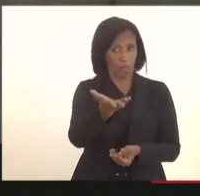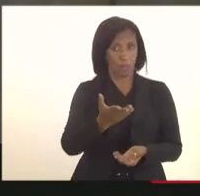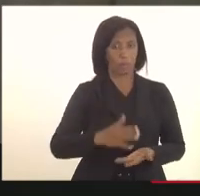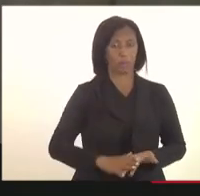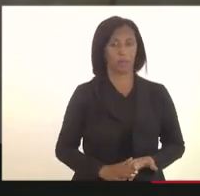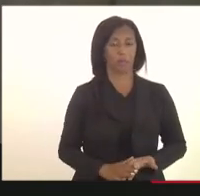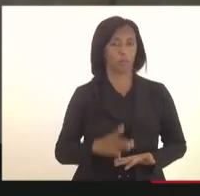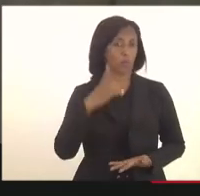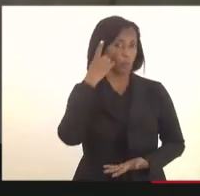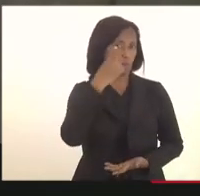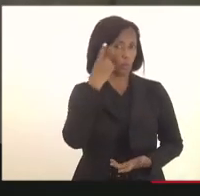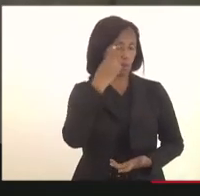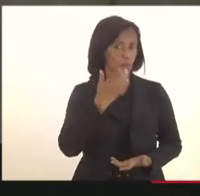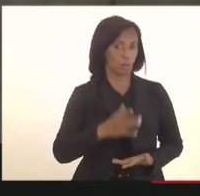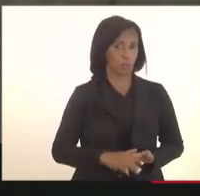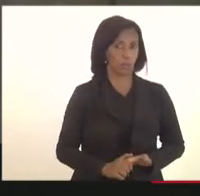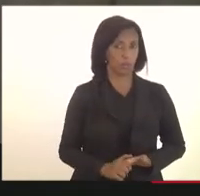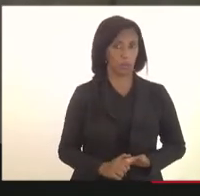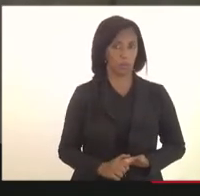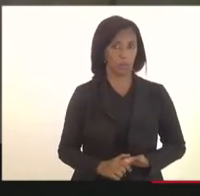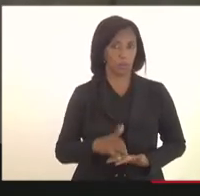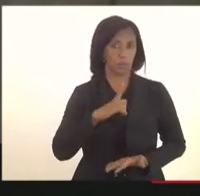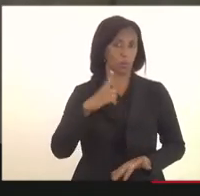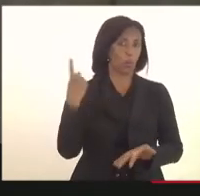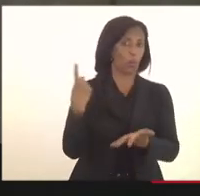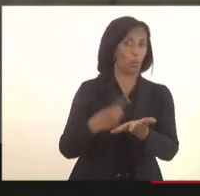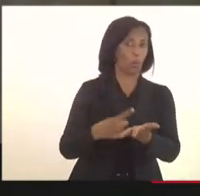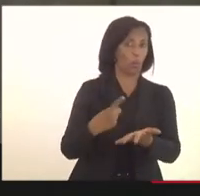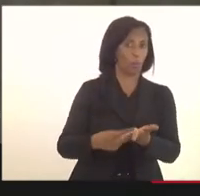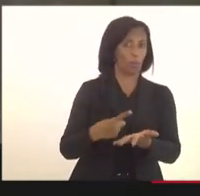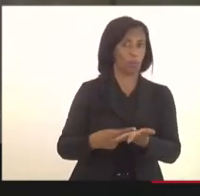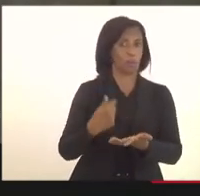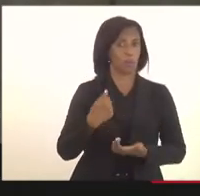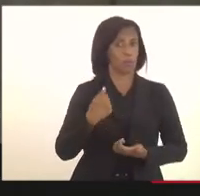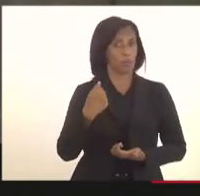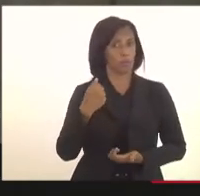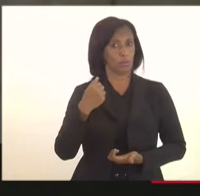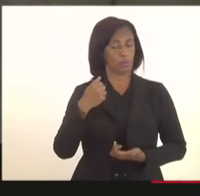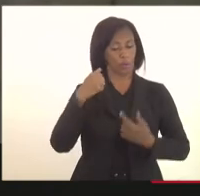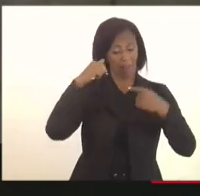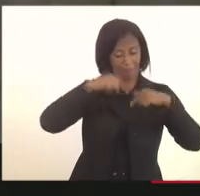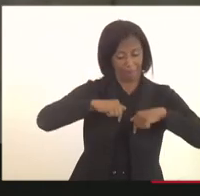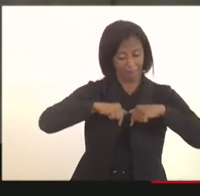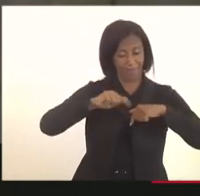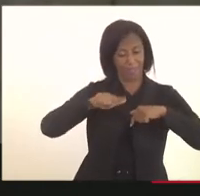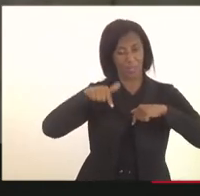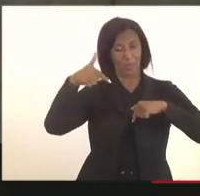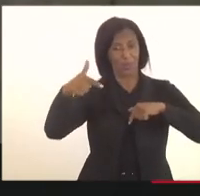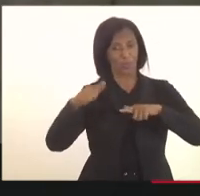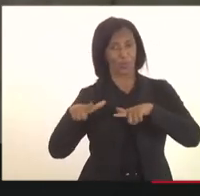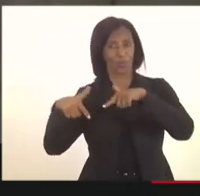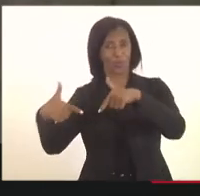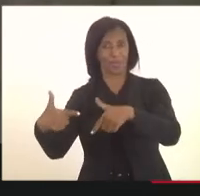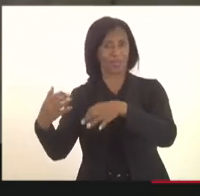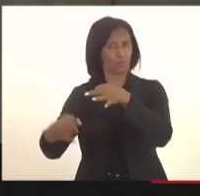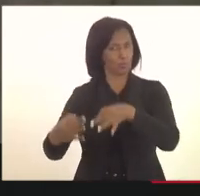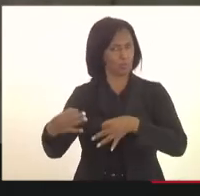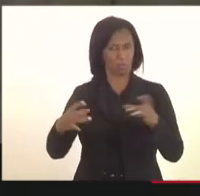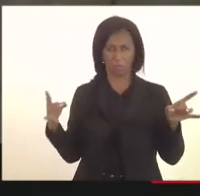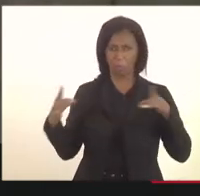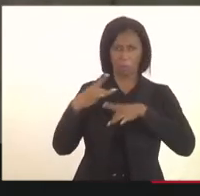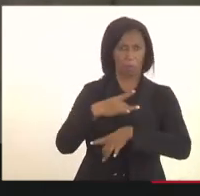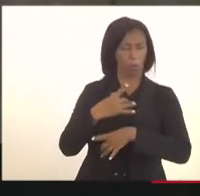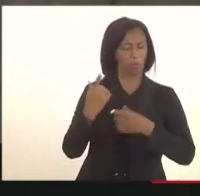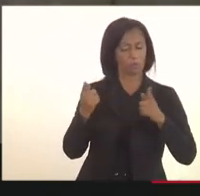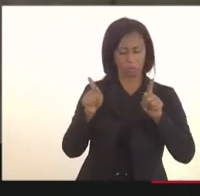pelo nobre deputado Luiz, de que tenhamos um compromisso aqui, um comportamento aqui e outro em ações judiciais. Estamos disponíveis também para